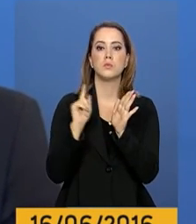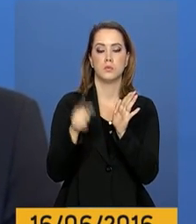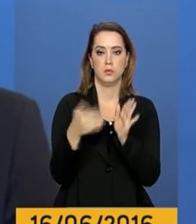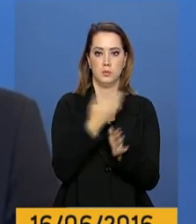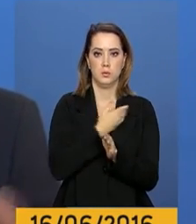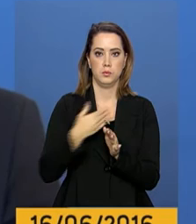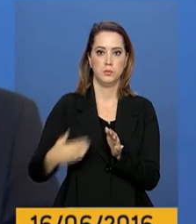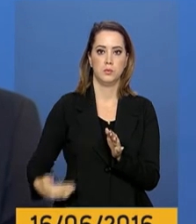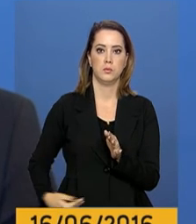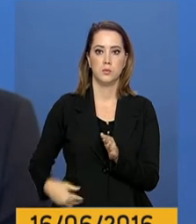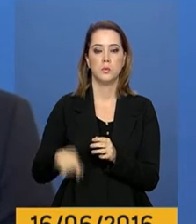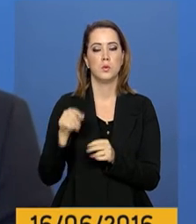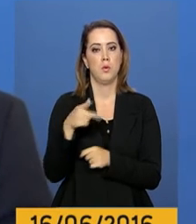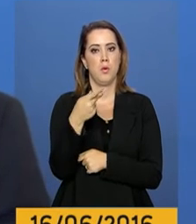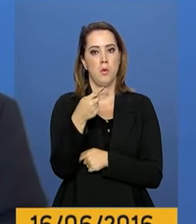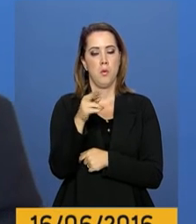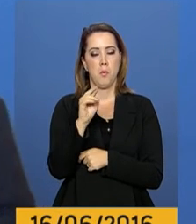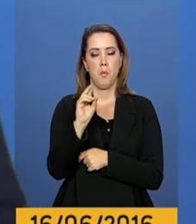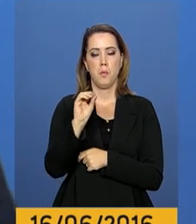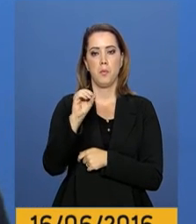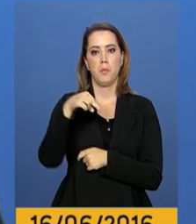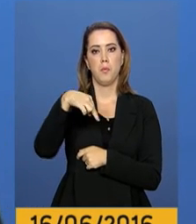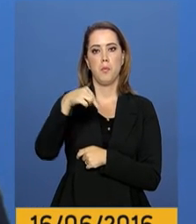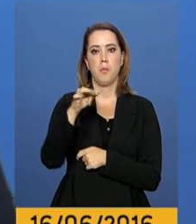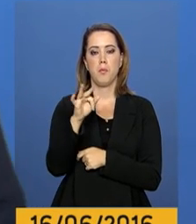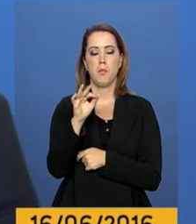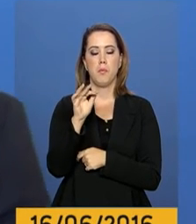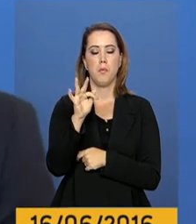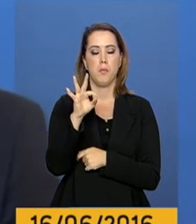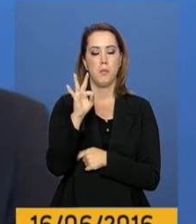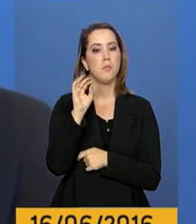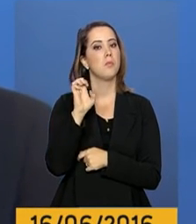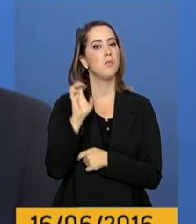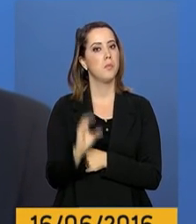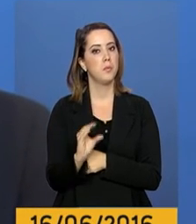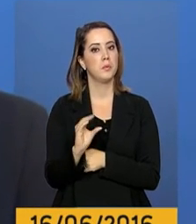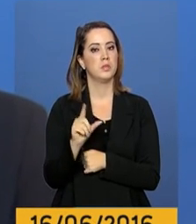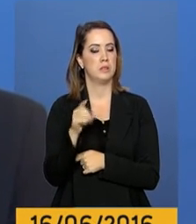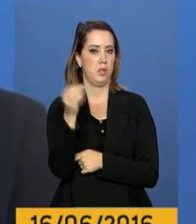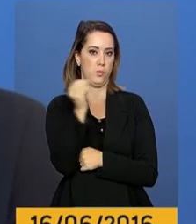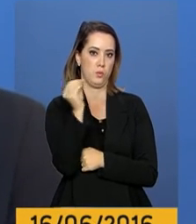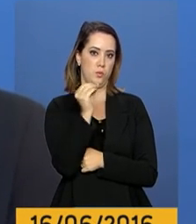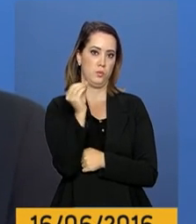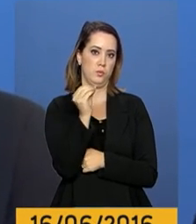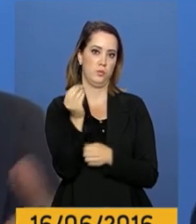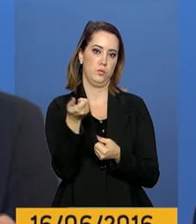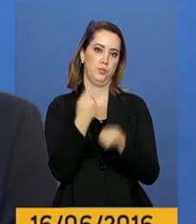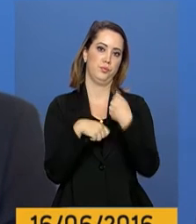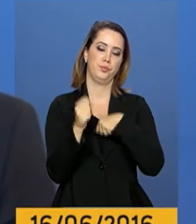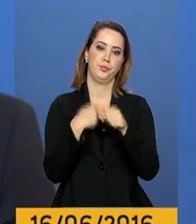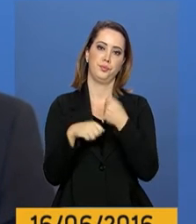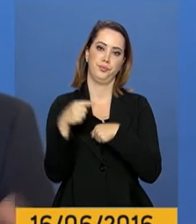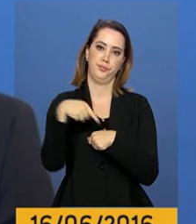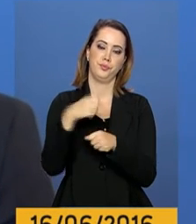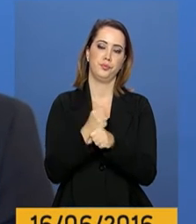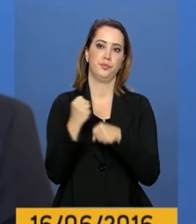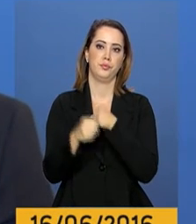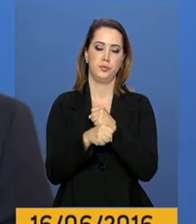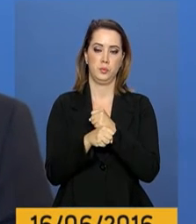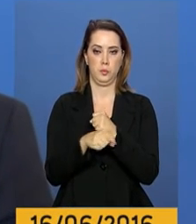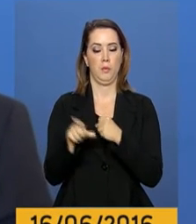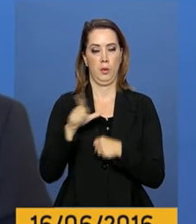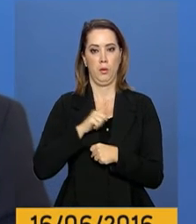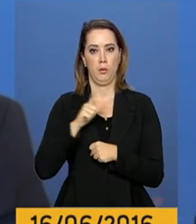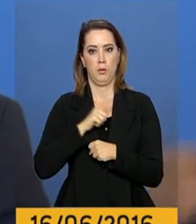governamentais. Por exemplo, o Pronatec. A gente tem orçamento zero para 2016. Havia e há uma negociação com o Sistema